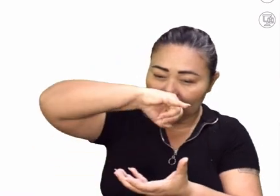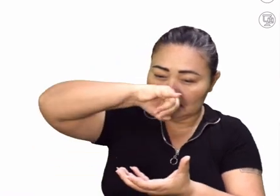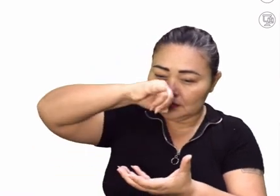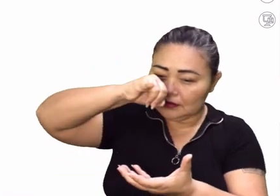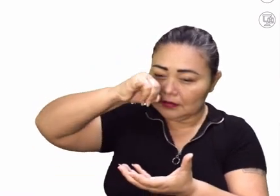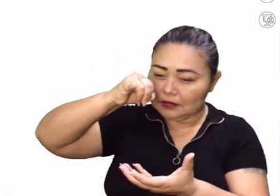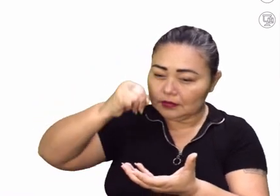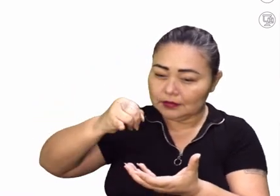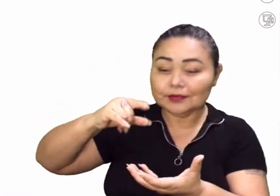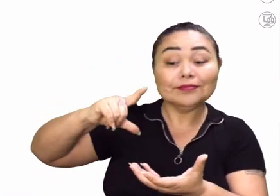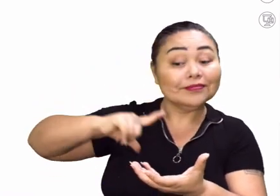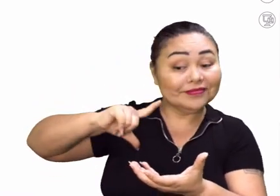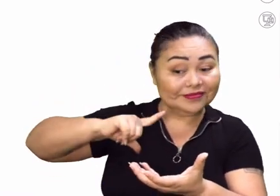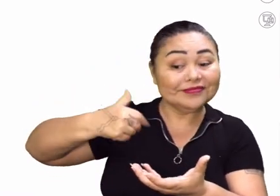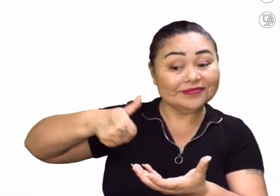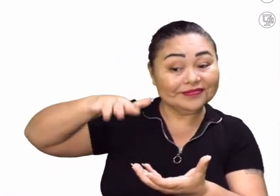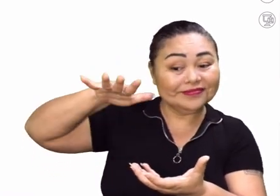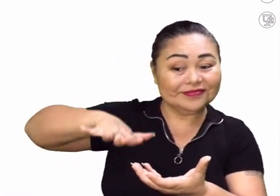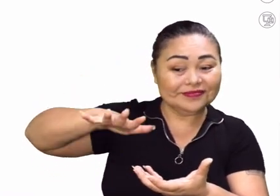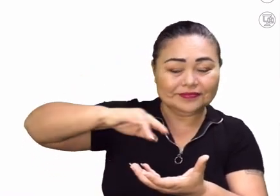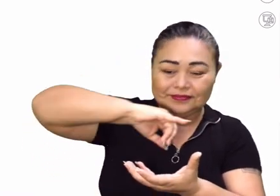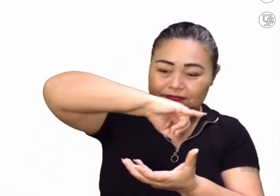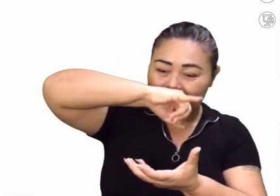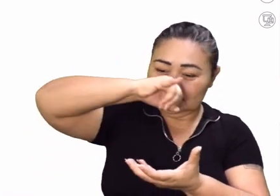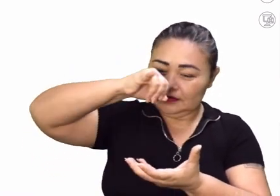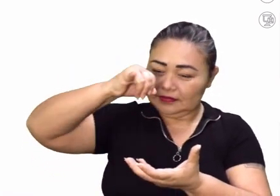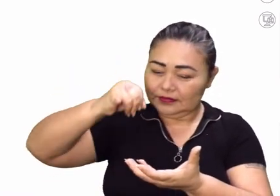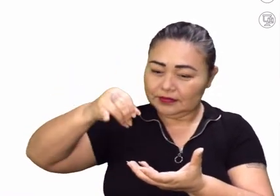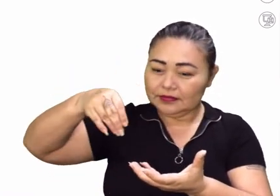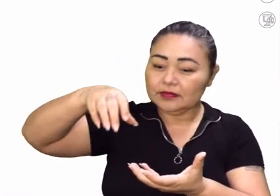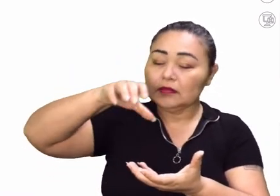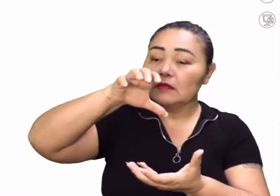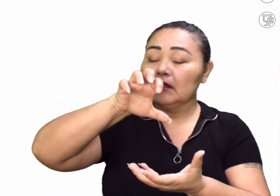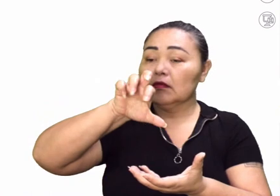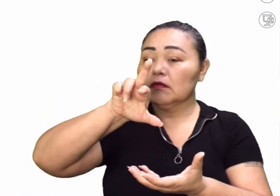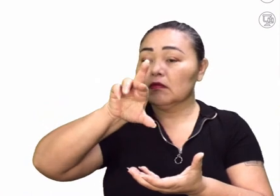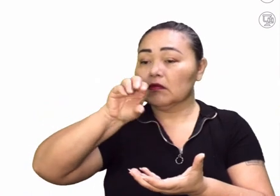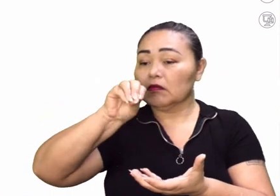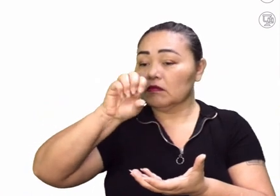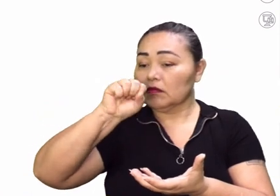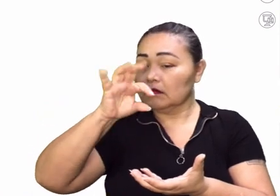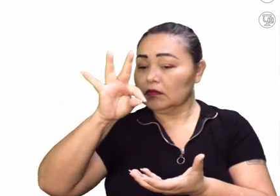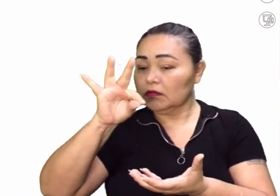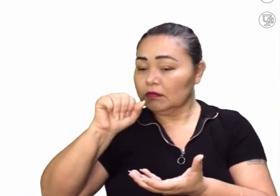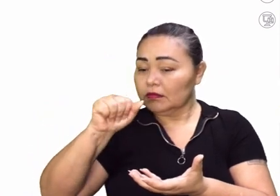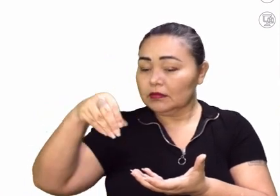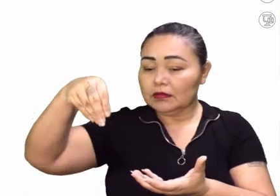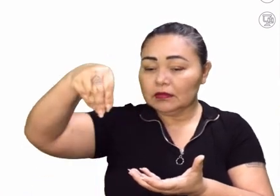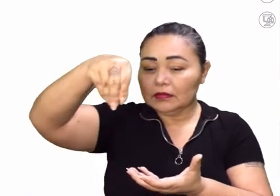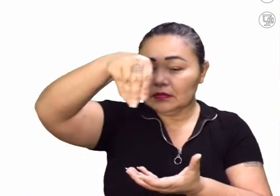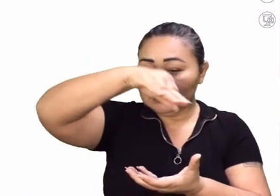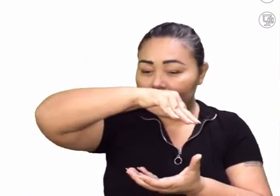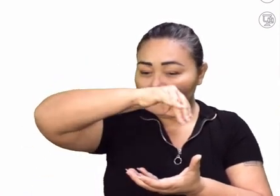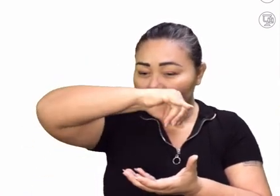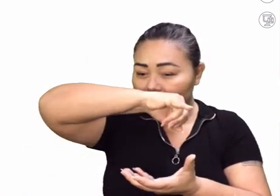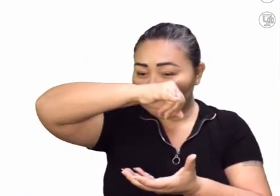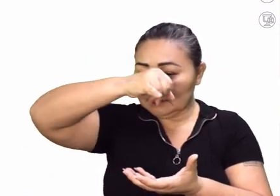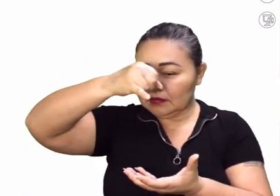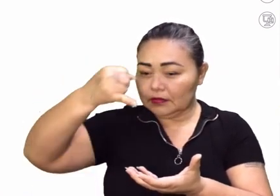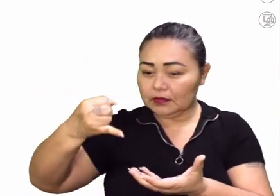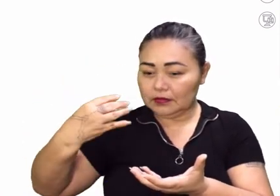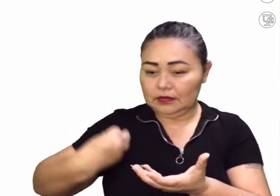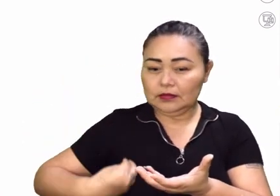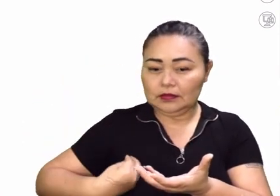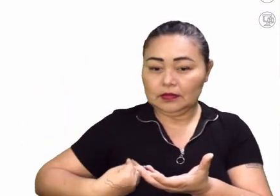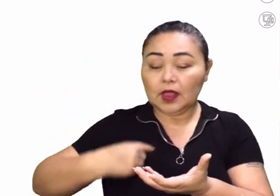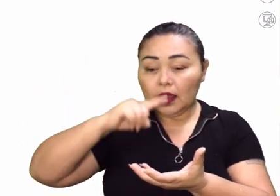é aonde a gente está na crosta terrestre Rogério muito bem isso exato depois nós temos o